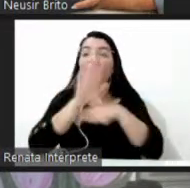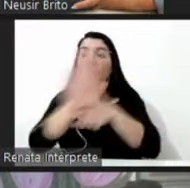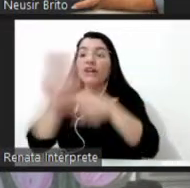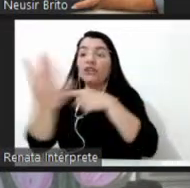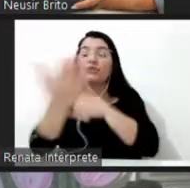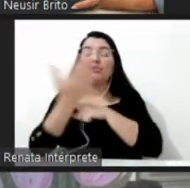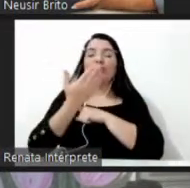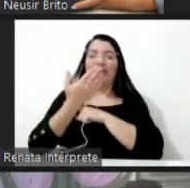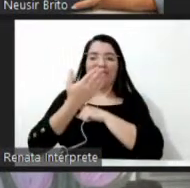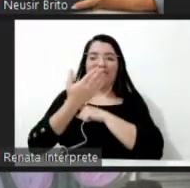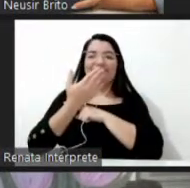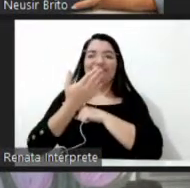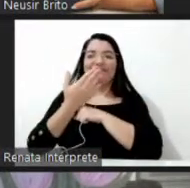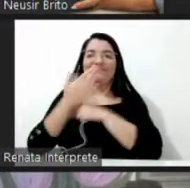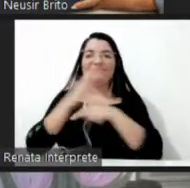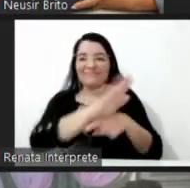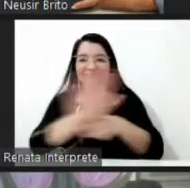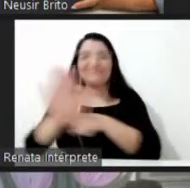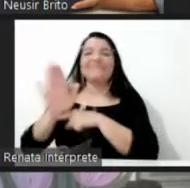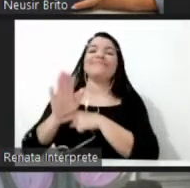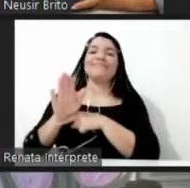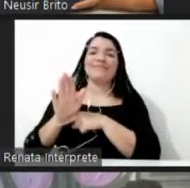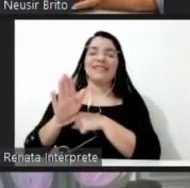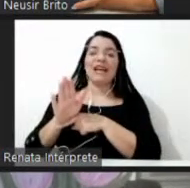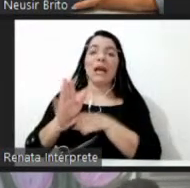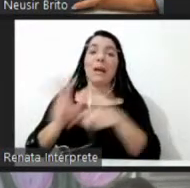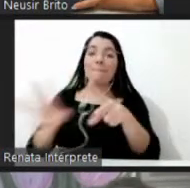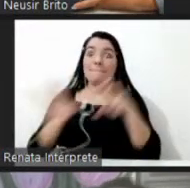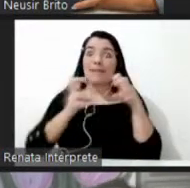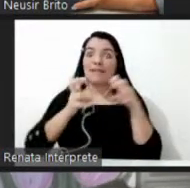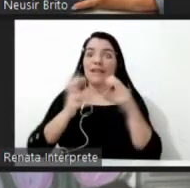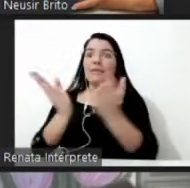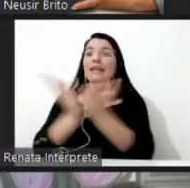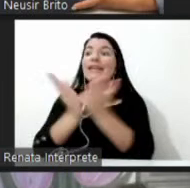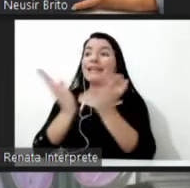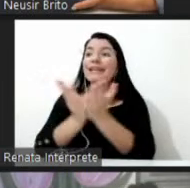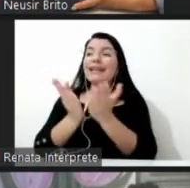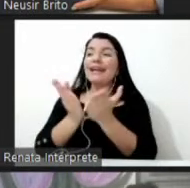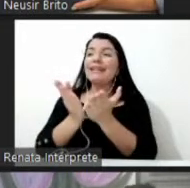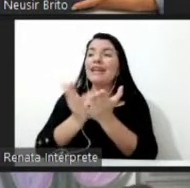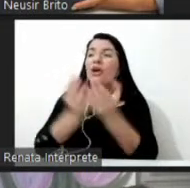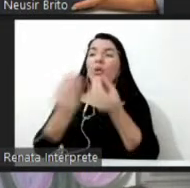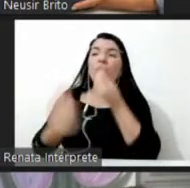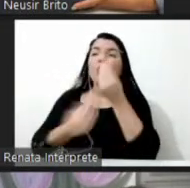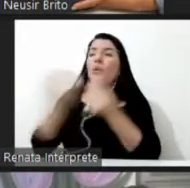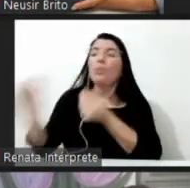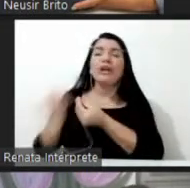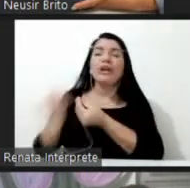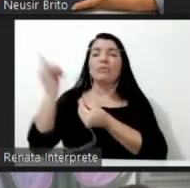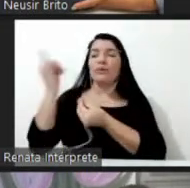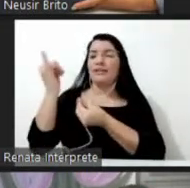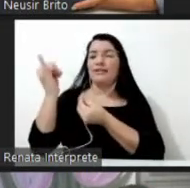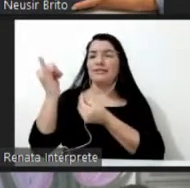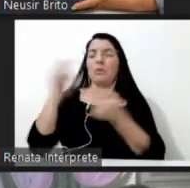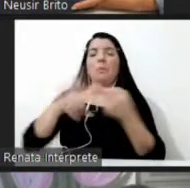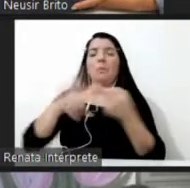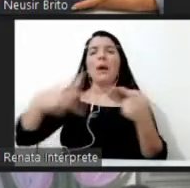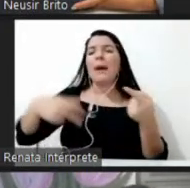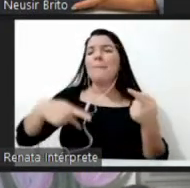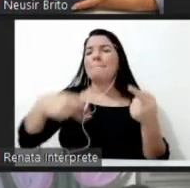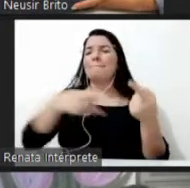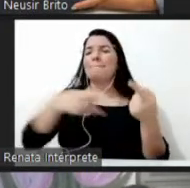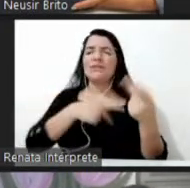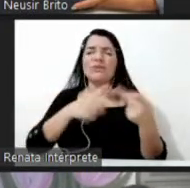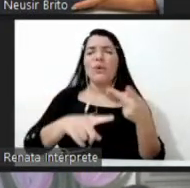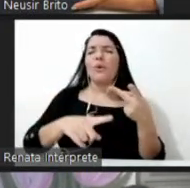cristãos na nossa sociedade, o quanto é importante a presença dos padres, dos pastores, o quanto é importante da presença